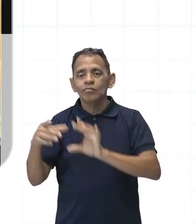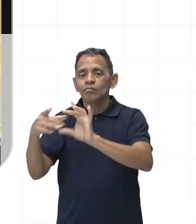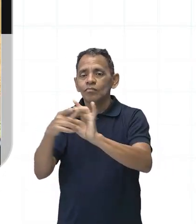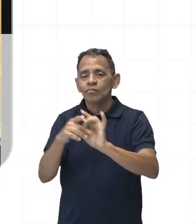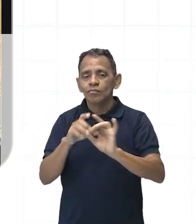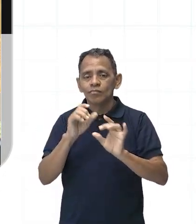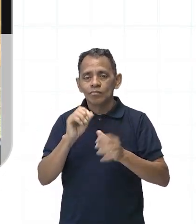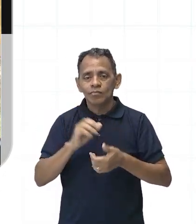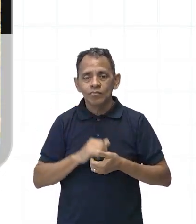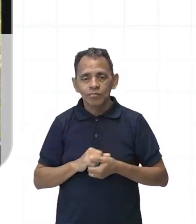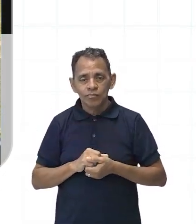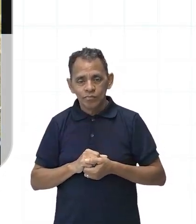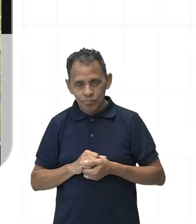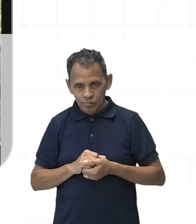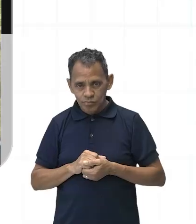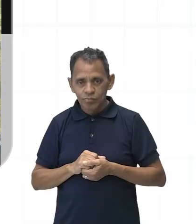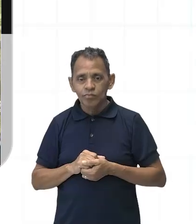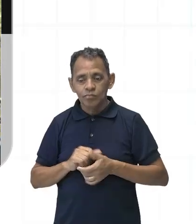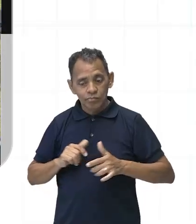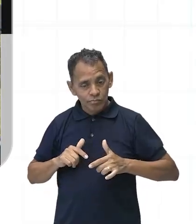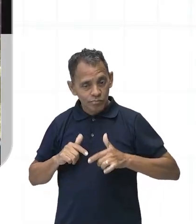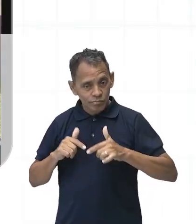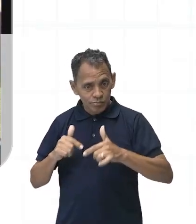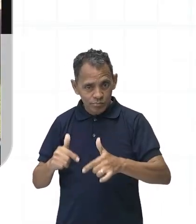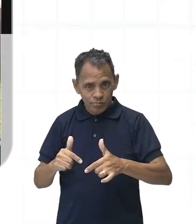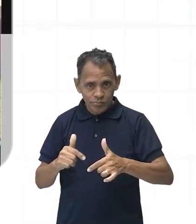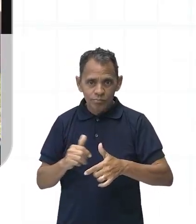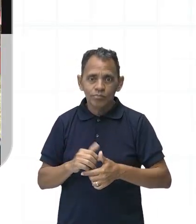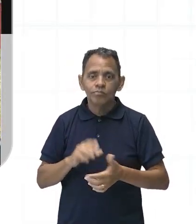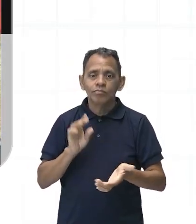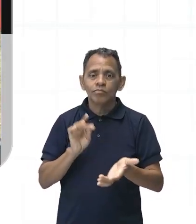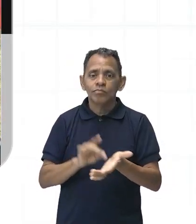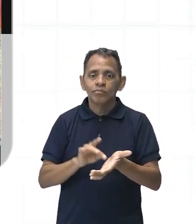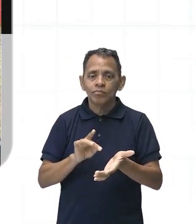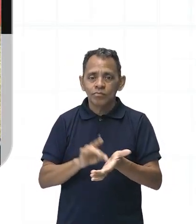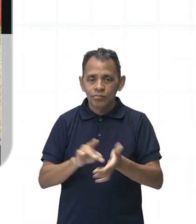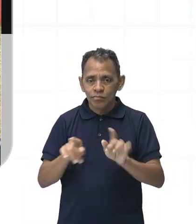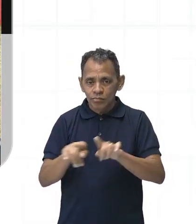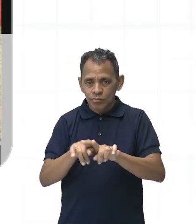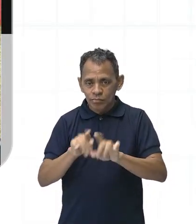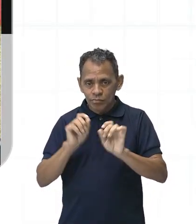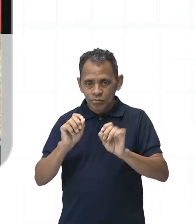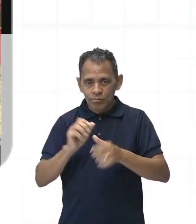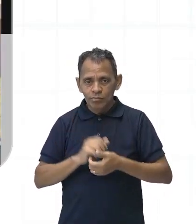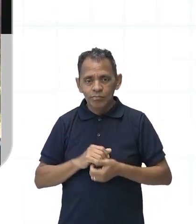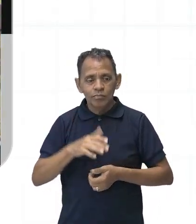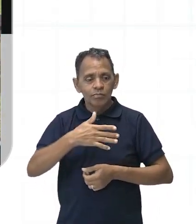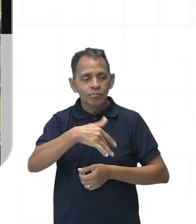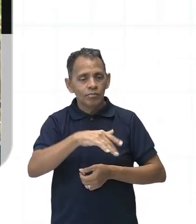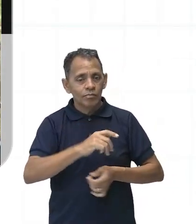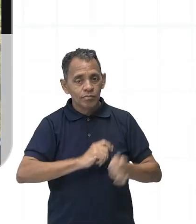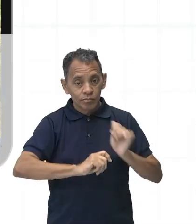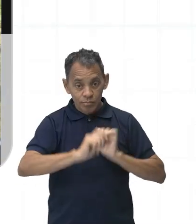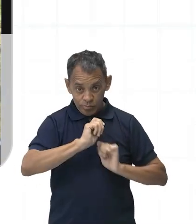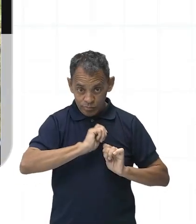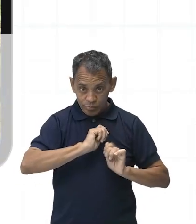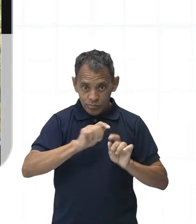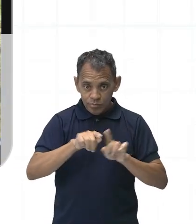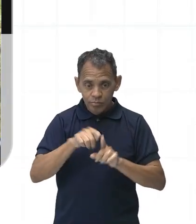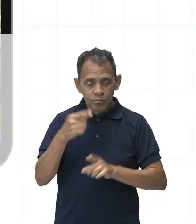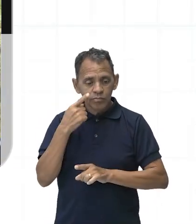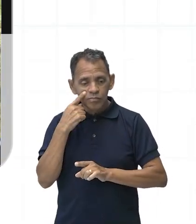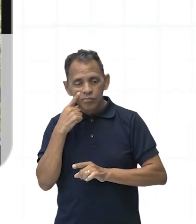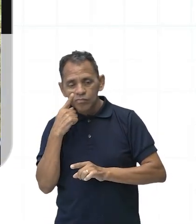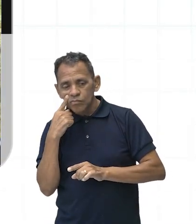né, ali com as atividades, tá? E também com a parte administrativa que acaba observando melhor